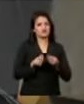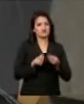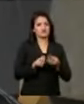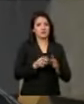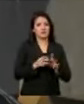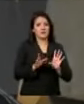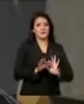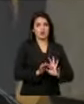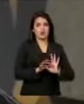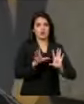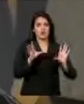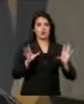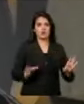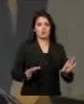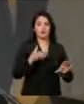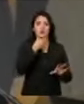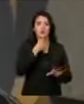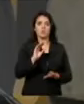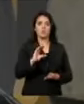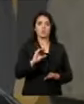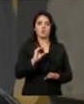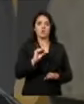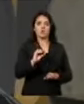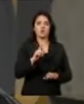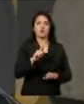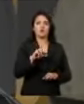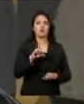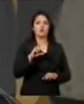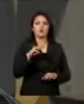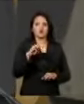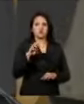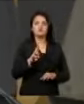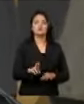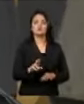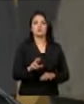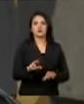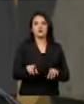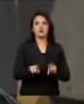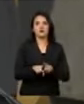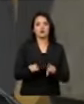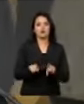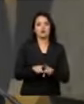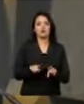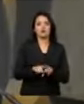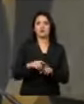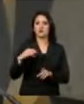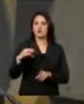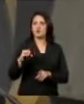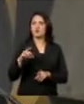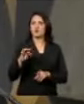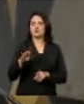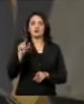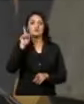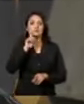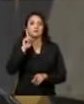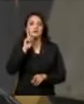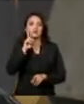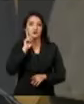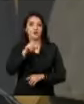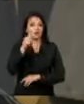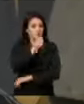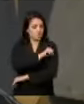Chan Goldman ao consulado americano na cidade do Rio de Janeiro em 48